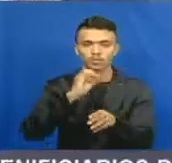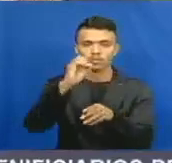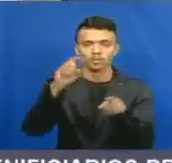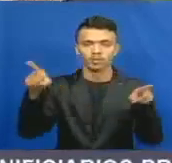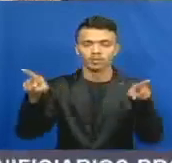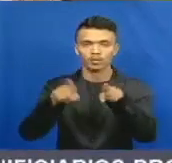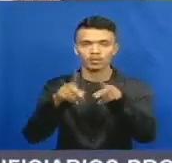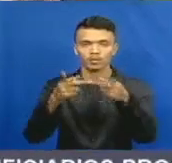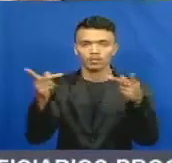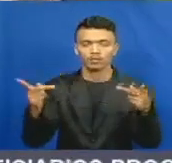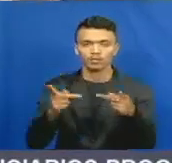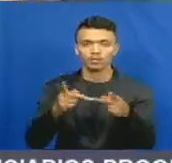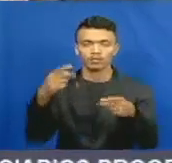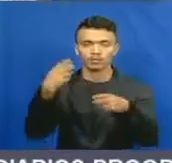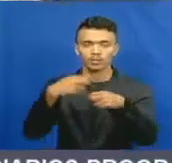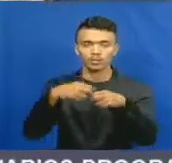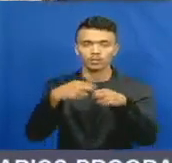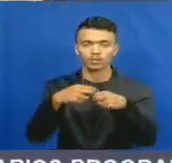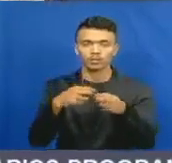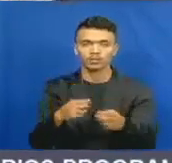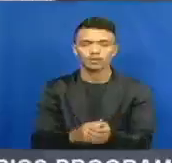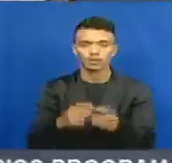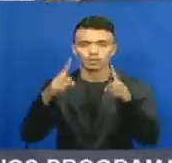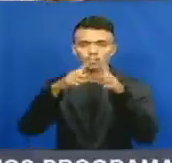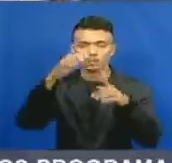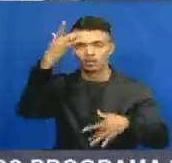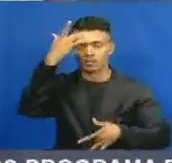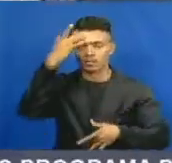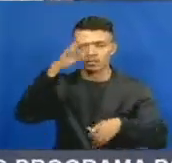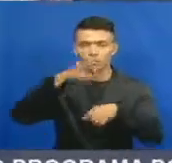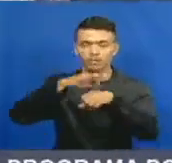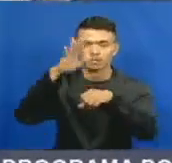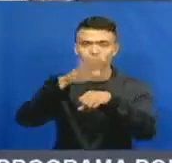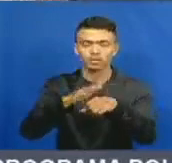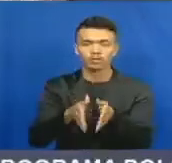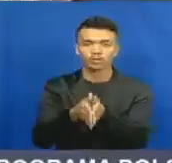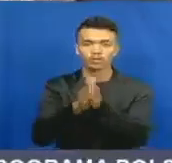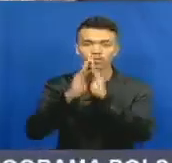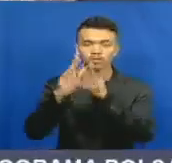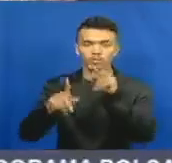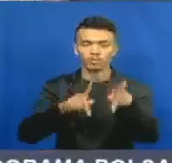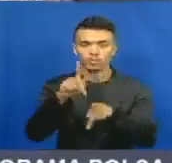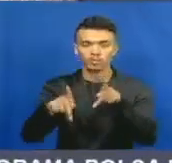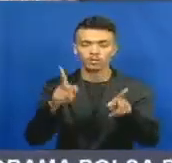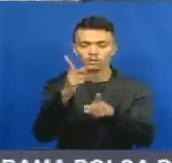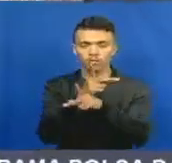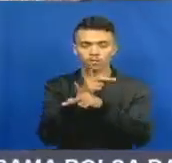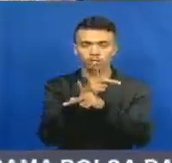be fatin de bematisku, mas aí hanzara endemico na ba moras dengue. Lebih khusus nafatin komunitas sira atau halo